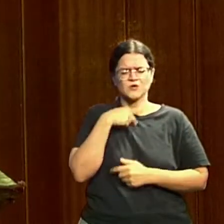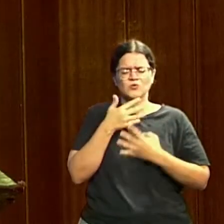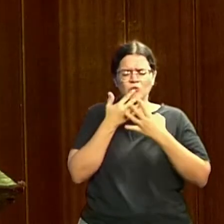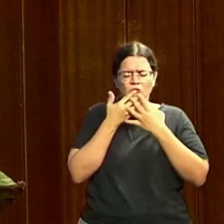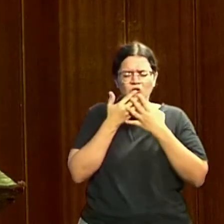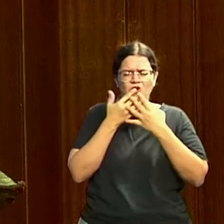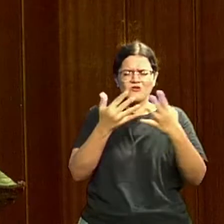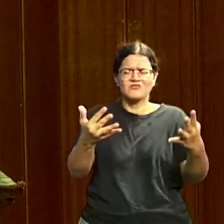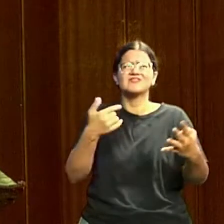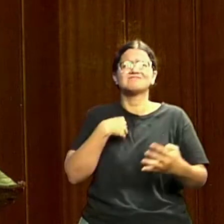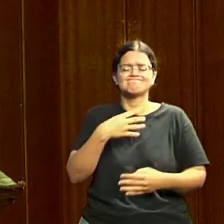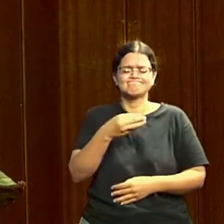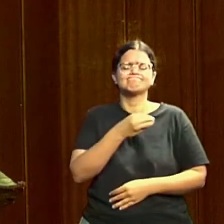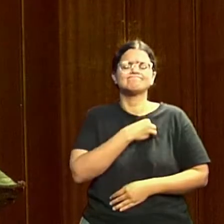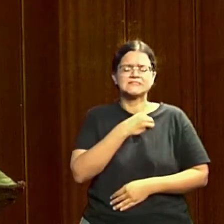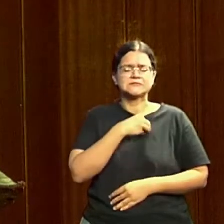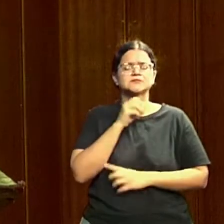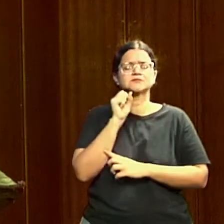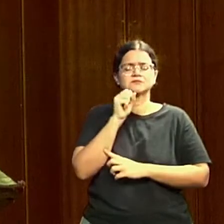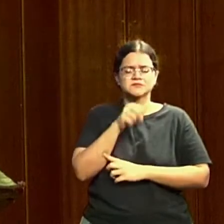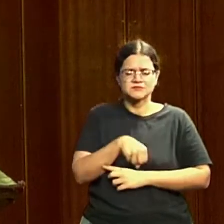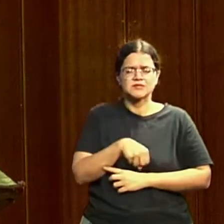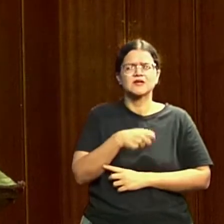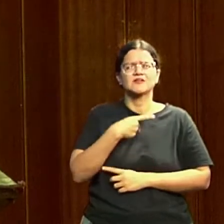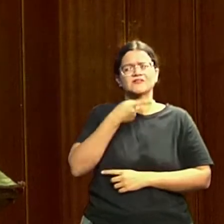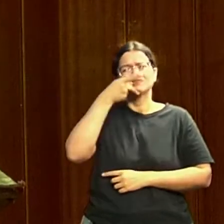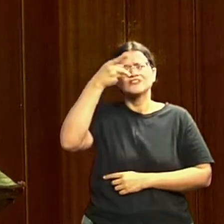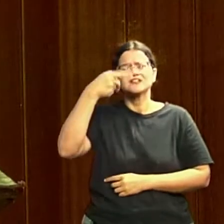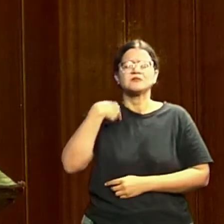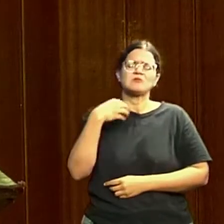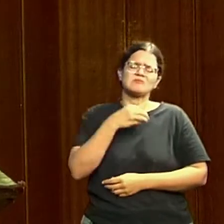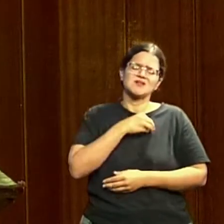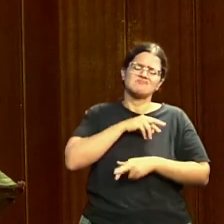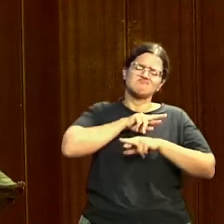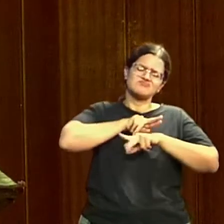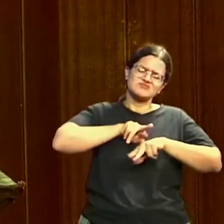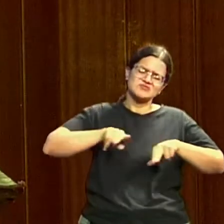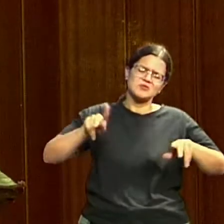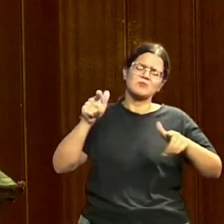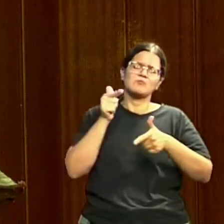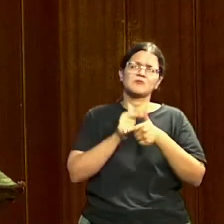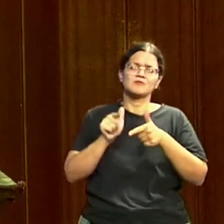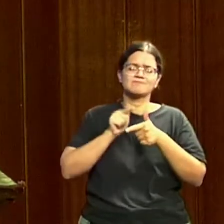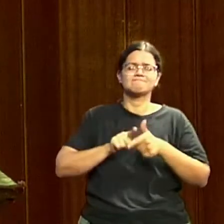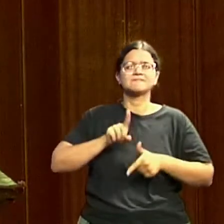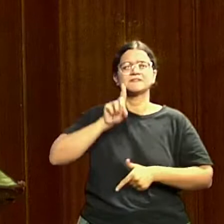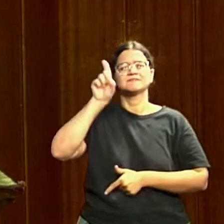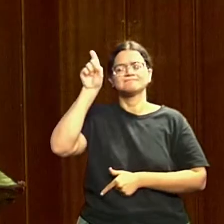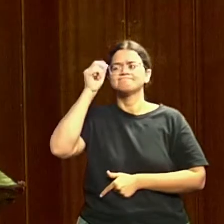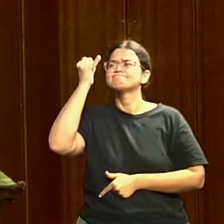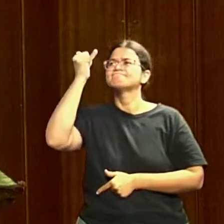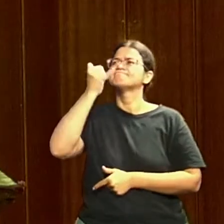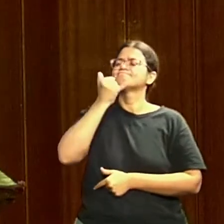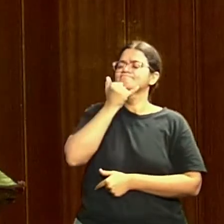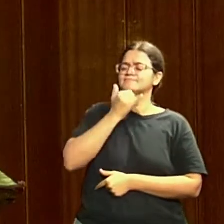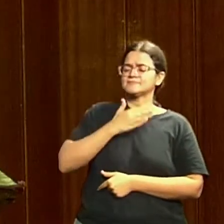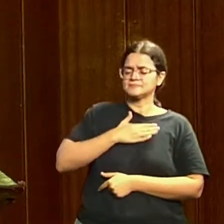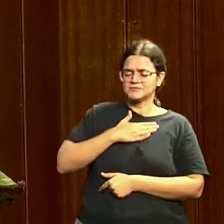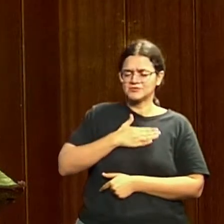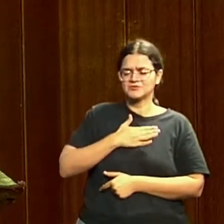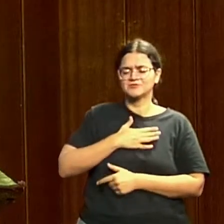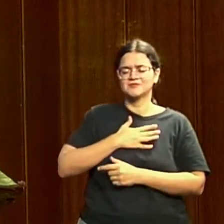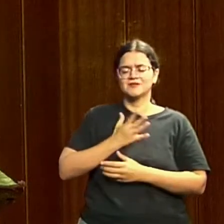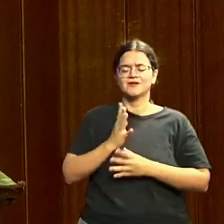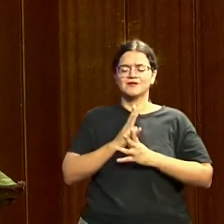meu pecado ao Senhor, disse das minhas iniquidades, e tu, Senhor, me perdoou e